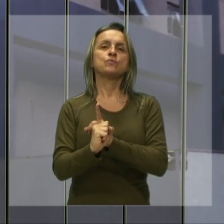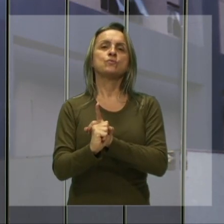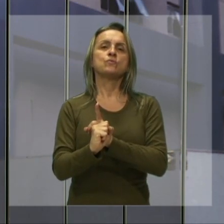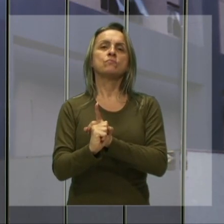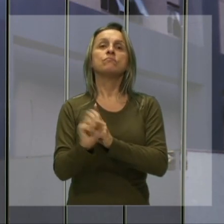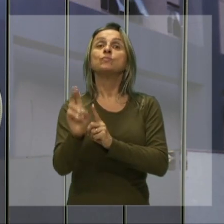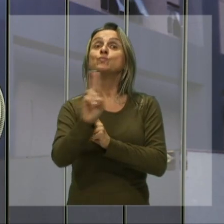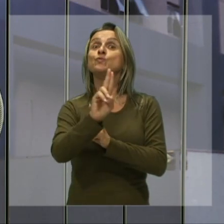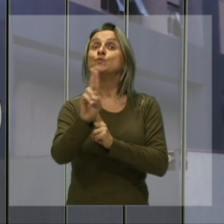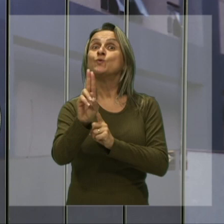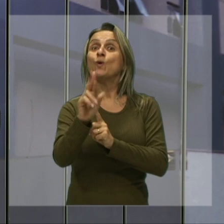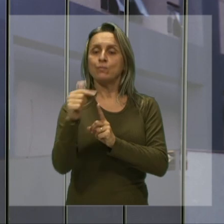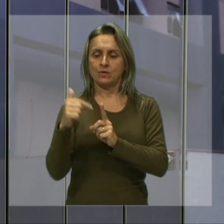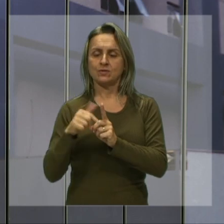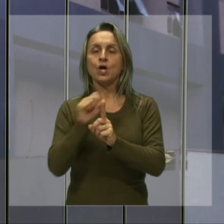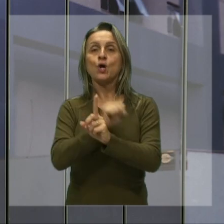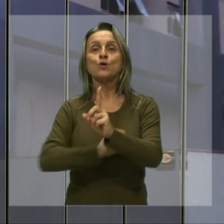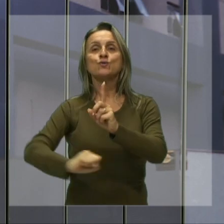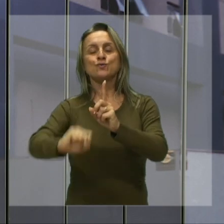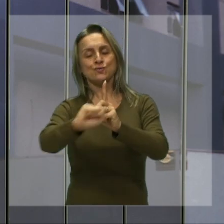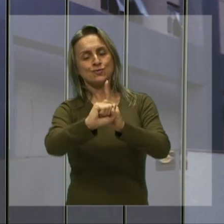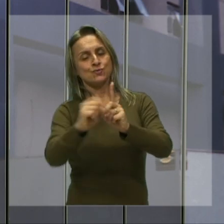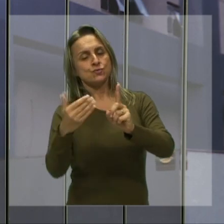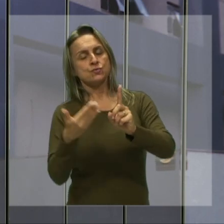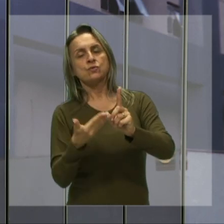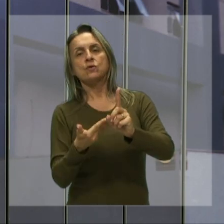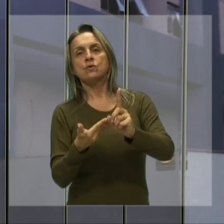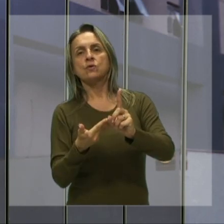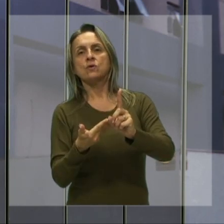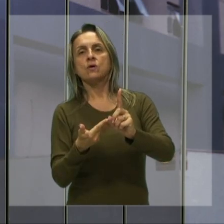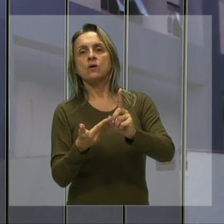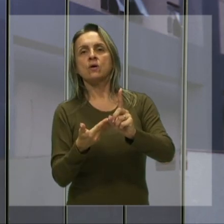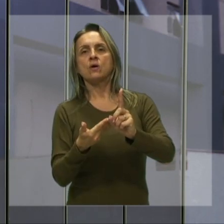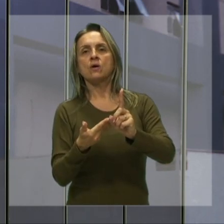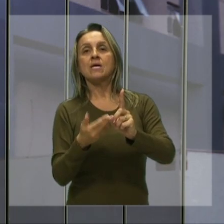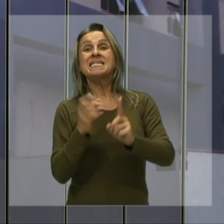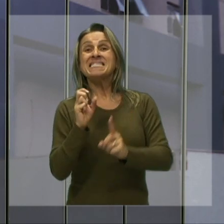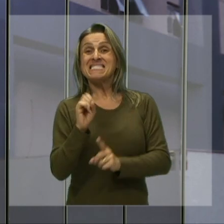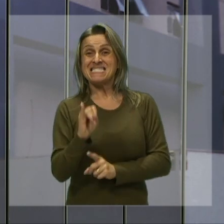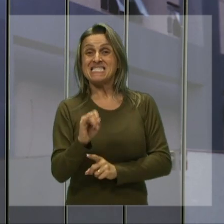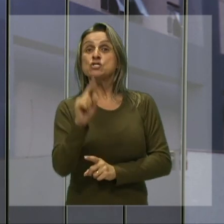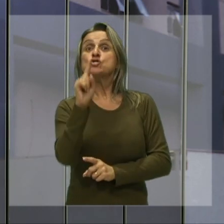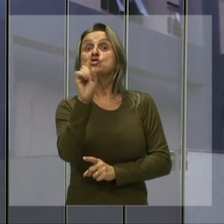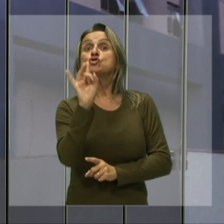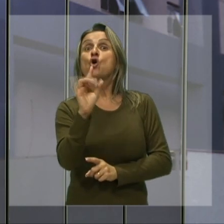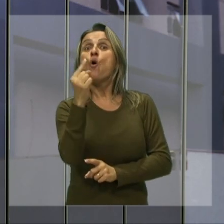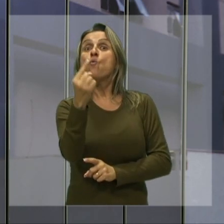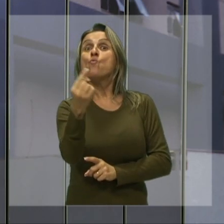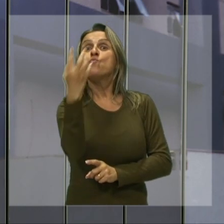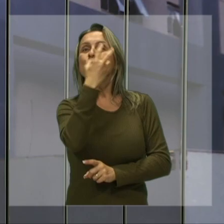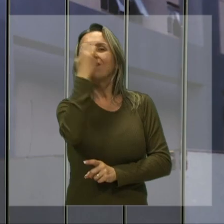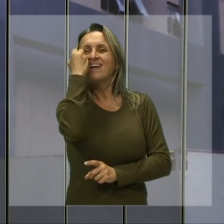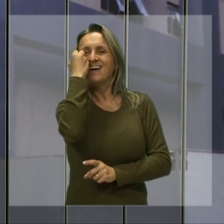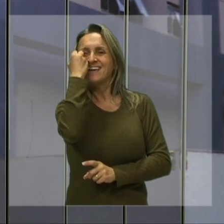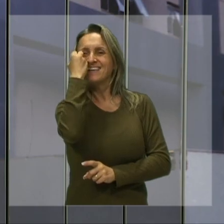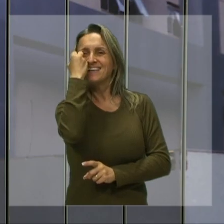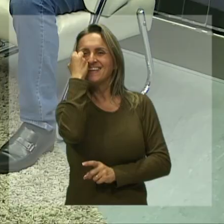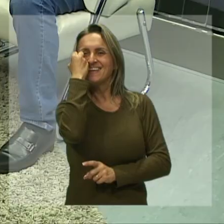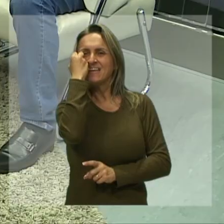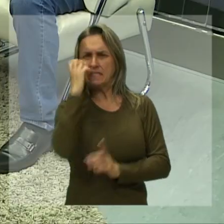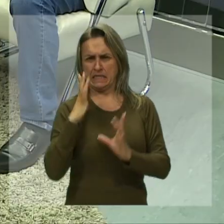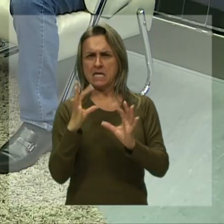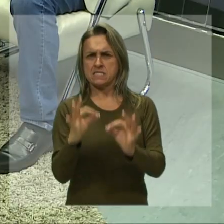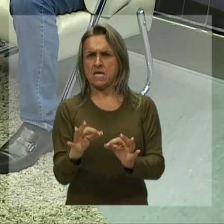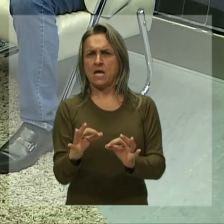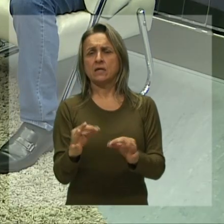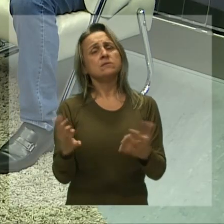diz, sociedade. Você já viu uma sociedade dar certo onde só um ganha? A sociedade não funciona, né?